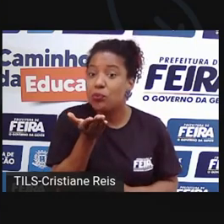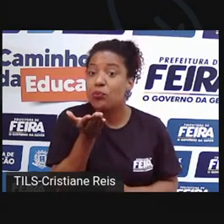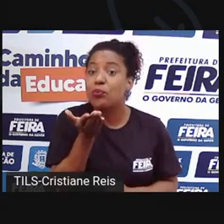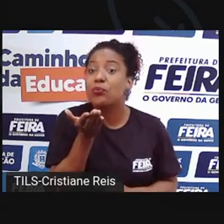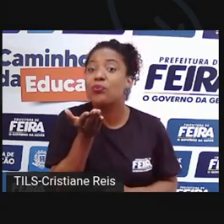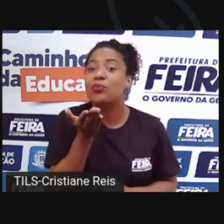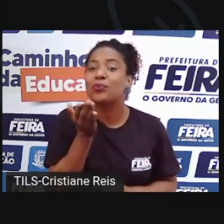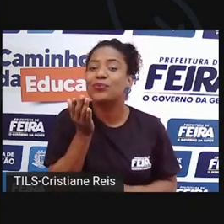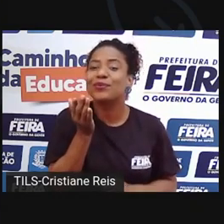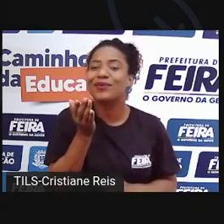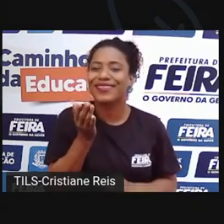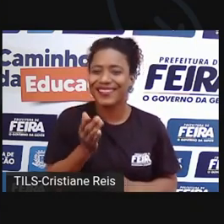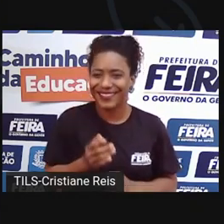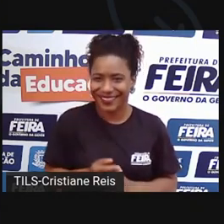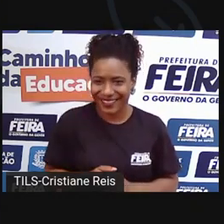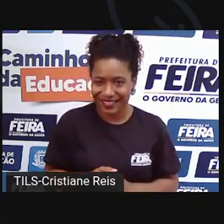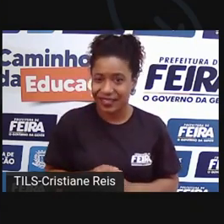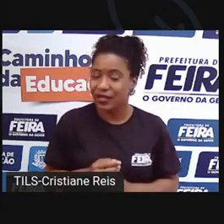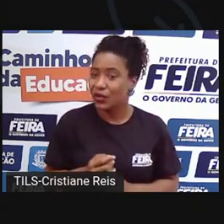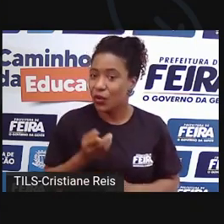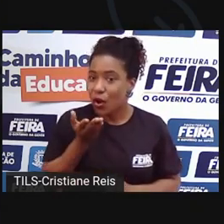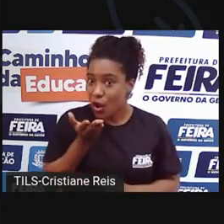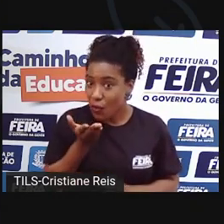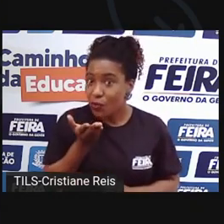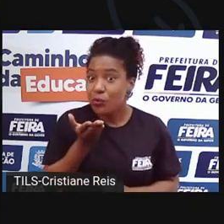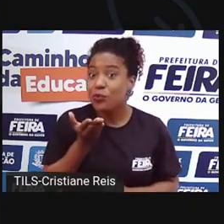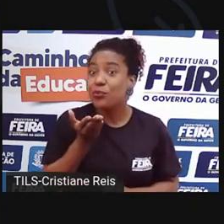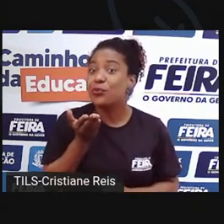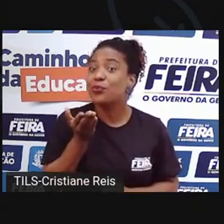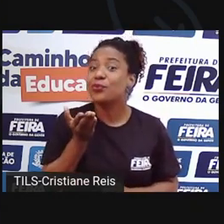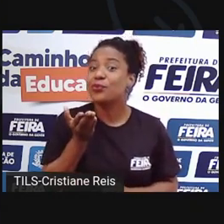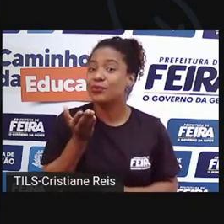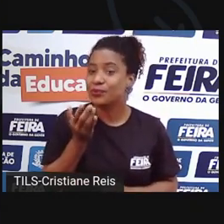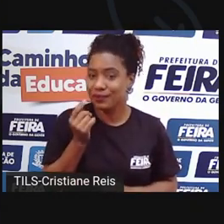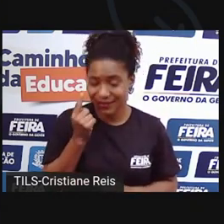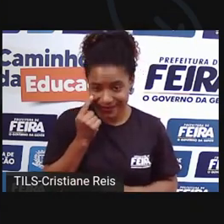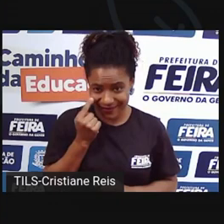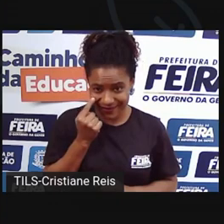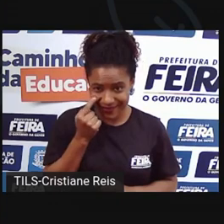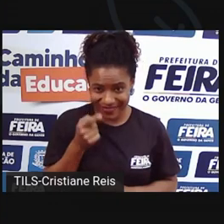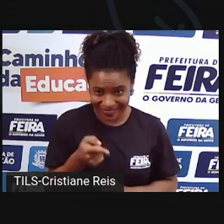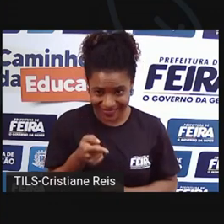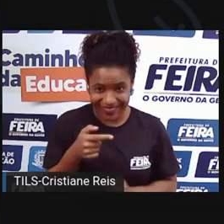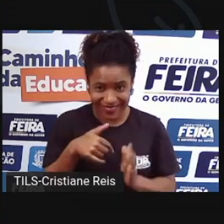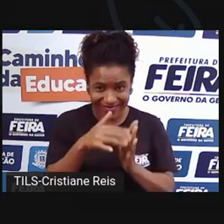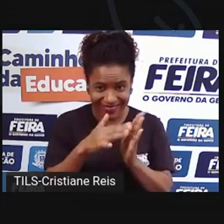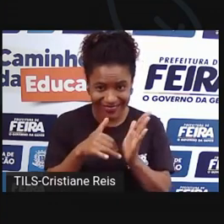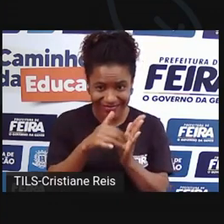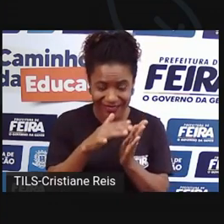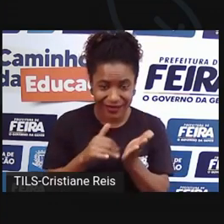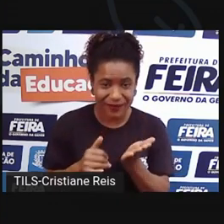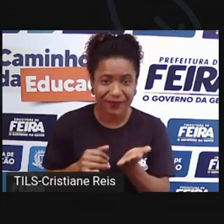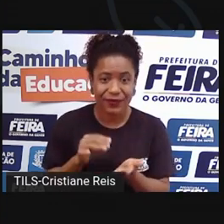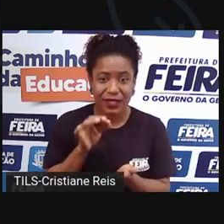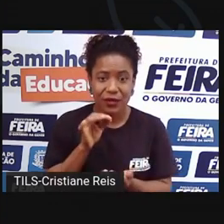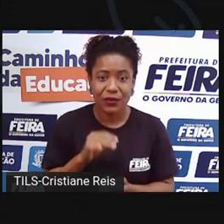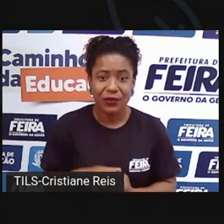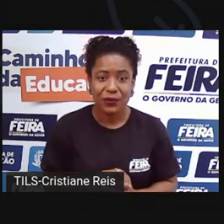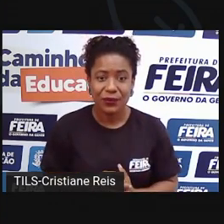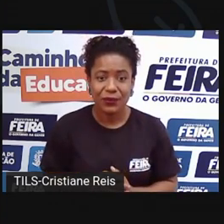O vento vai para fora, tá bom? A gente vai assoprar bem pertinho da tinta.